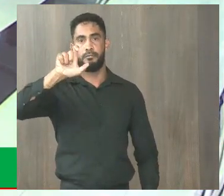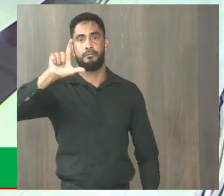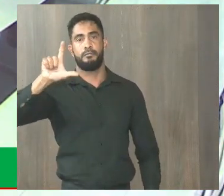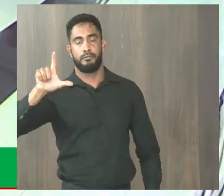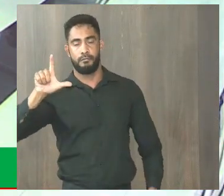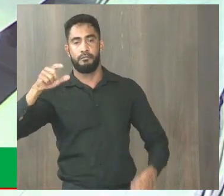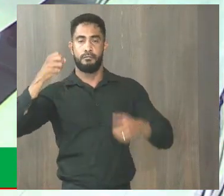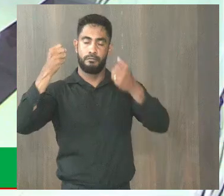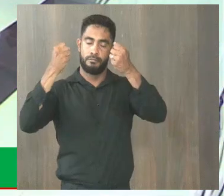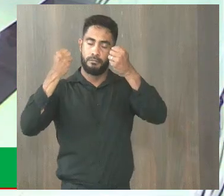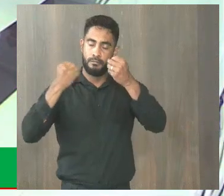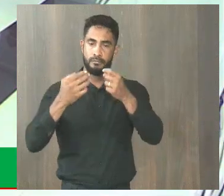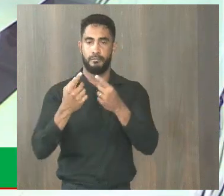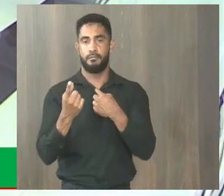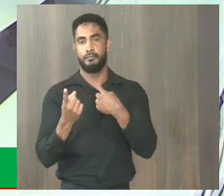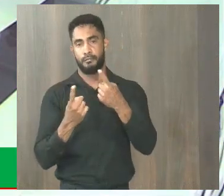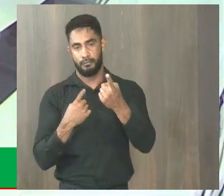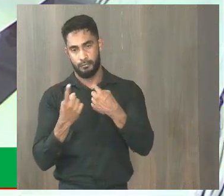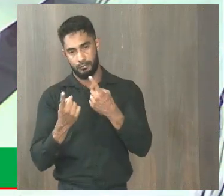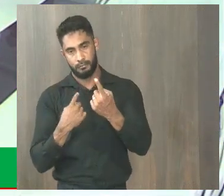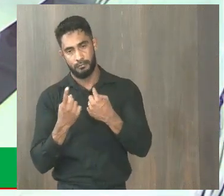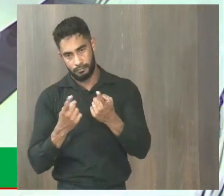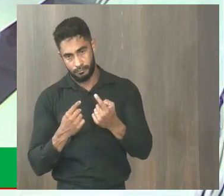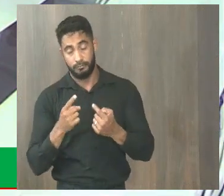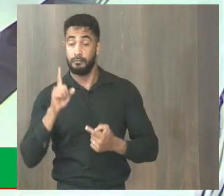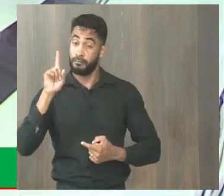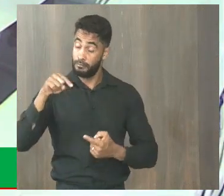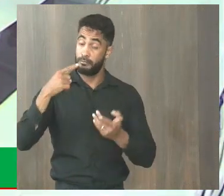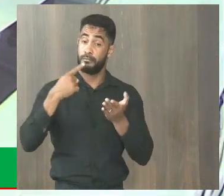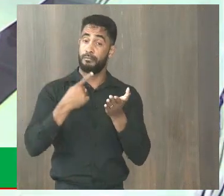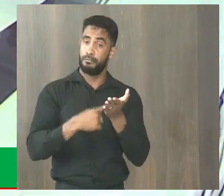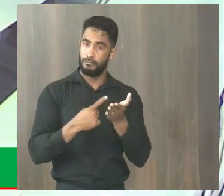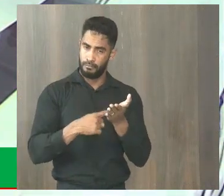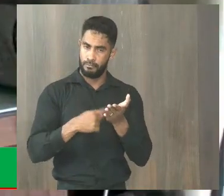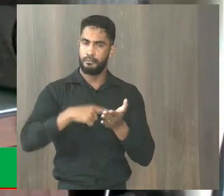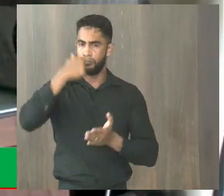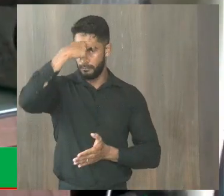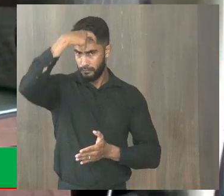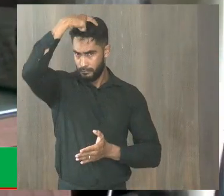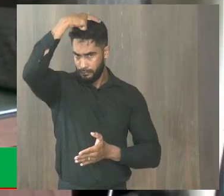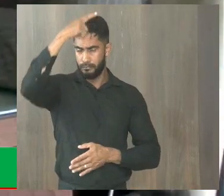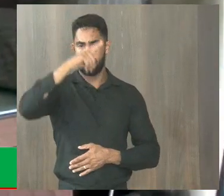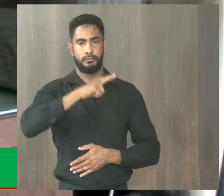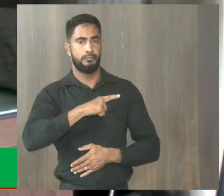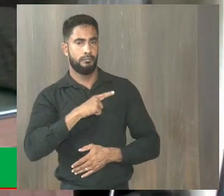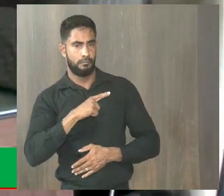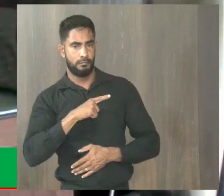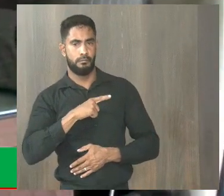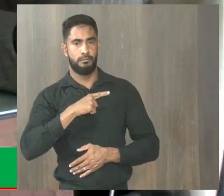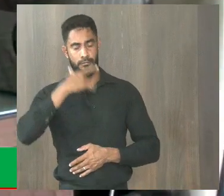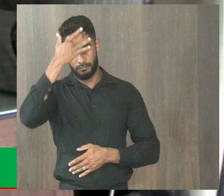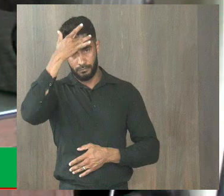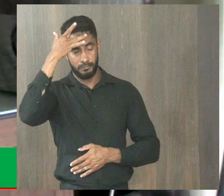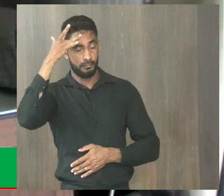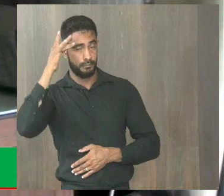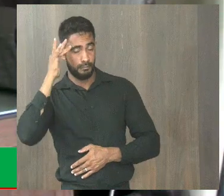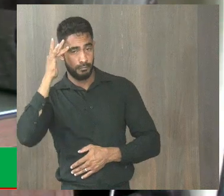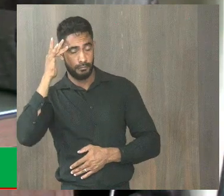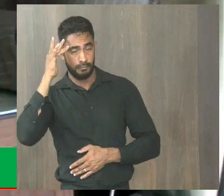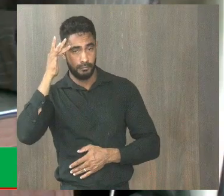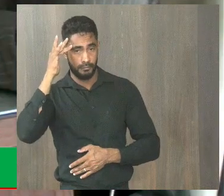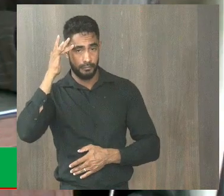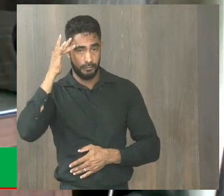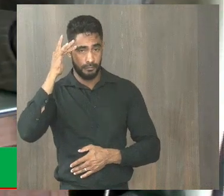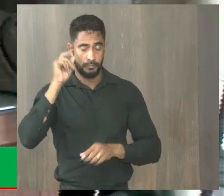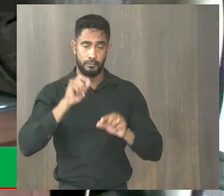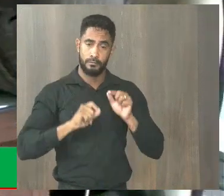essa avenida. E foi um compromisso, né, que o Zé tinha com aquela população, com todos nós,